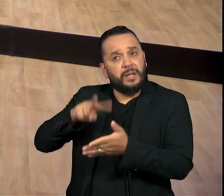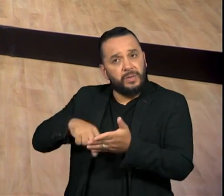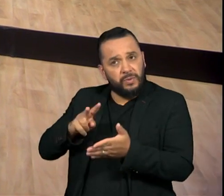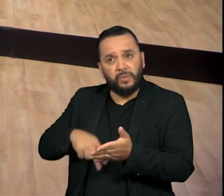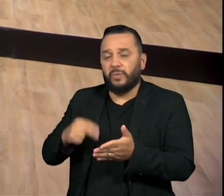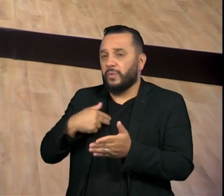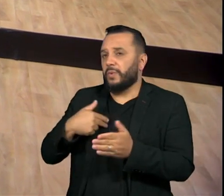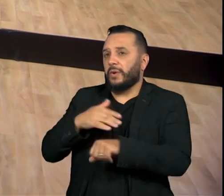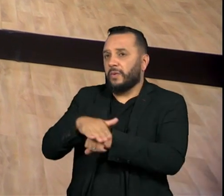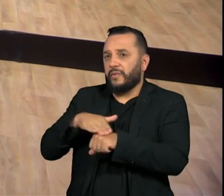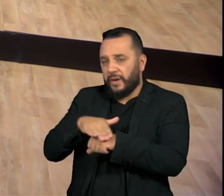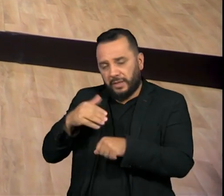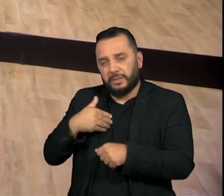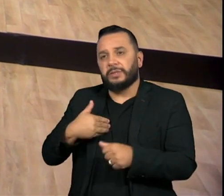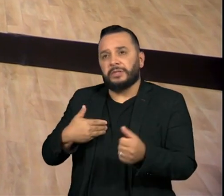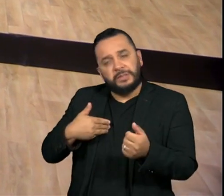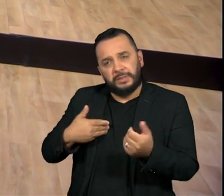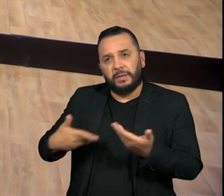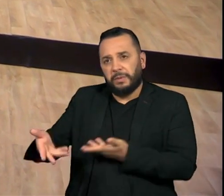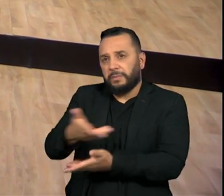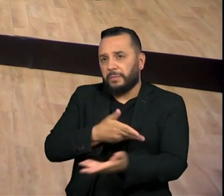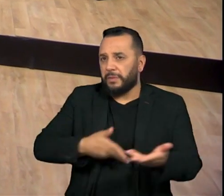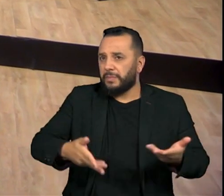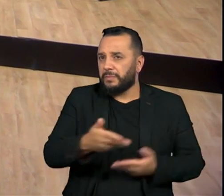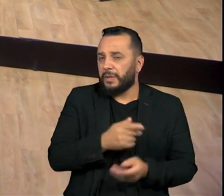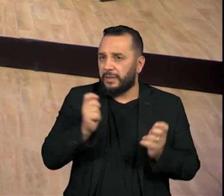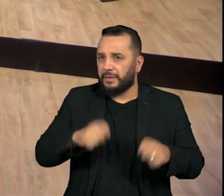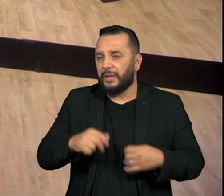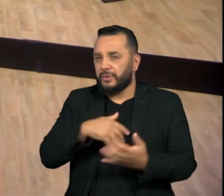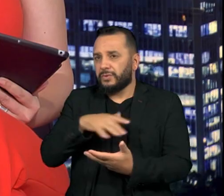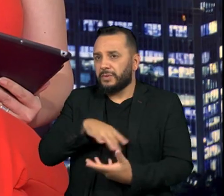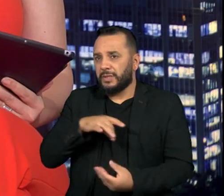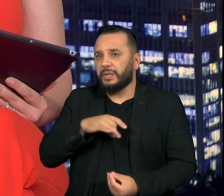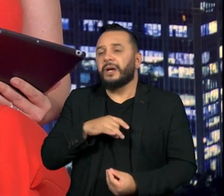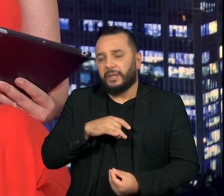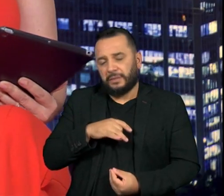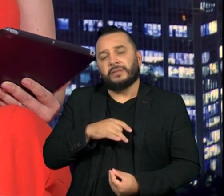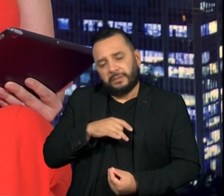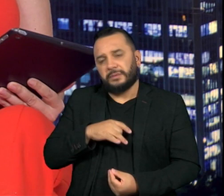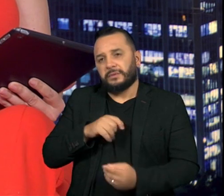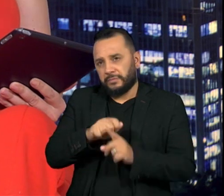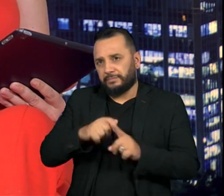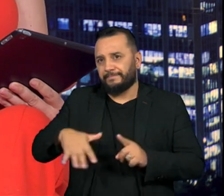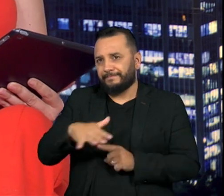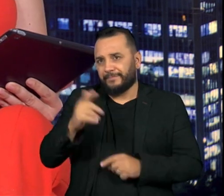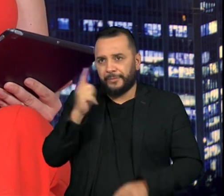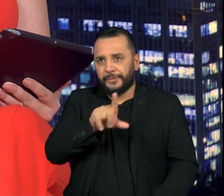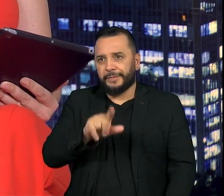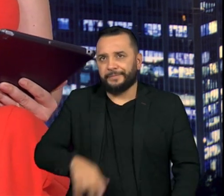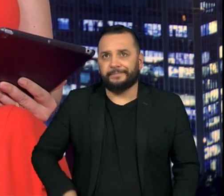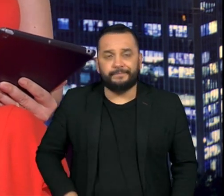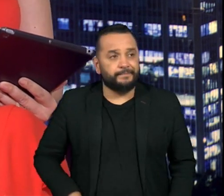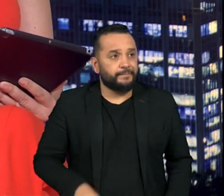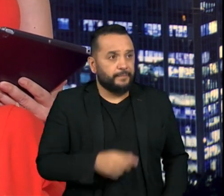conversas, eu acho que é benéfico se nós queremos uma sociedade democrática. Pastor, citou aí a lei, porque a